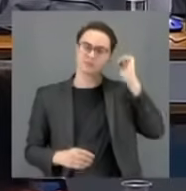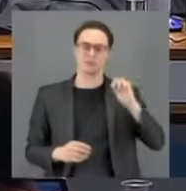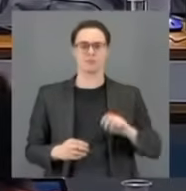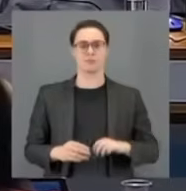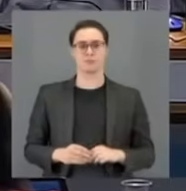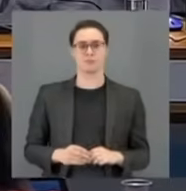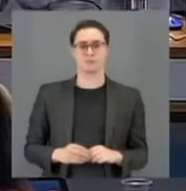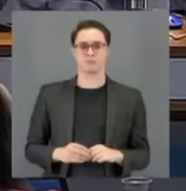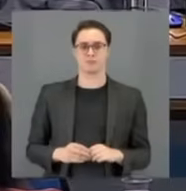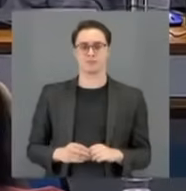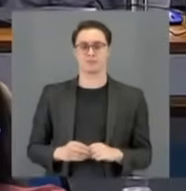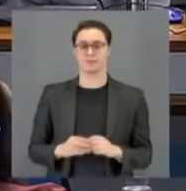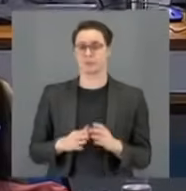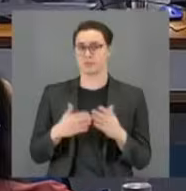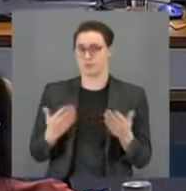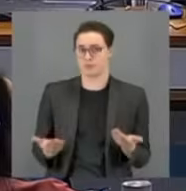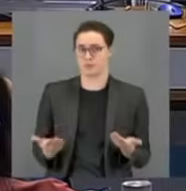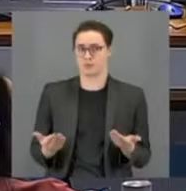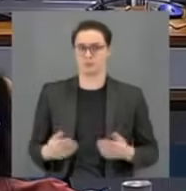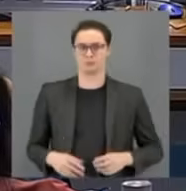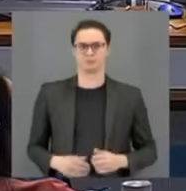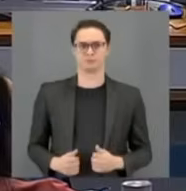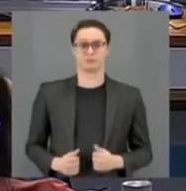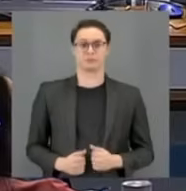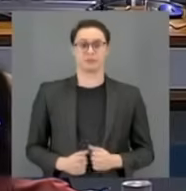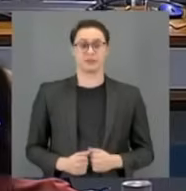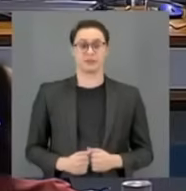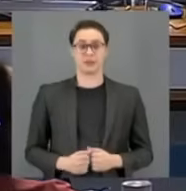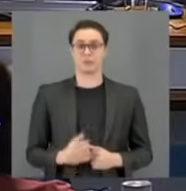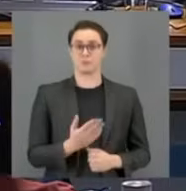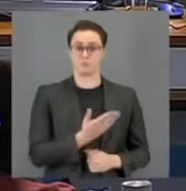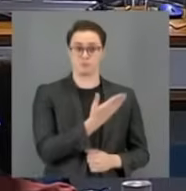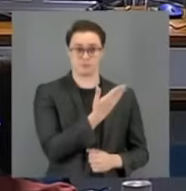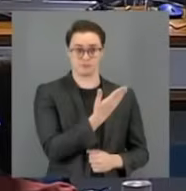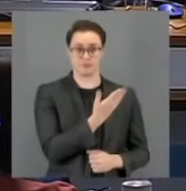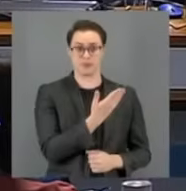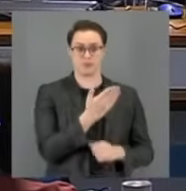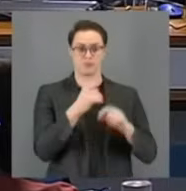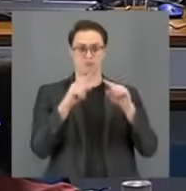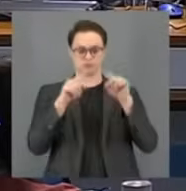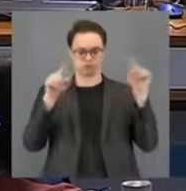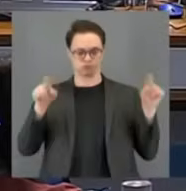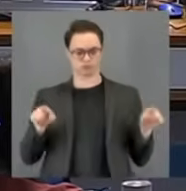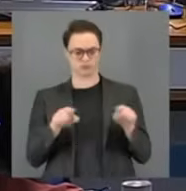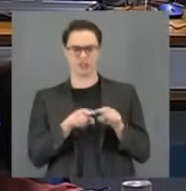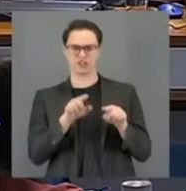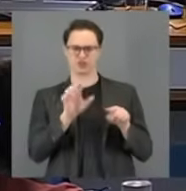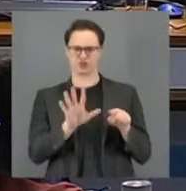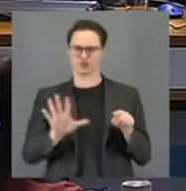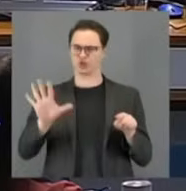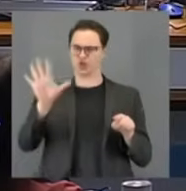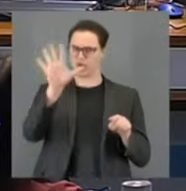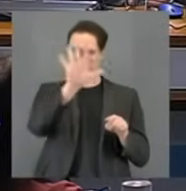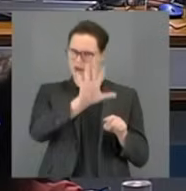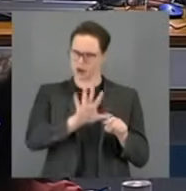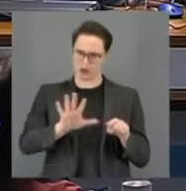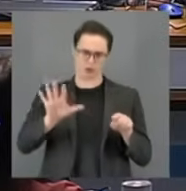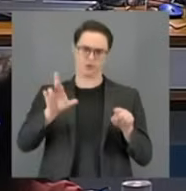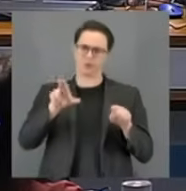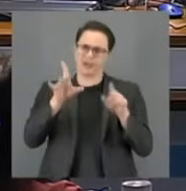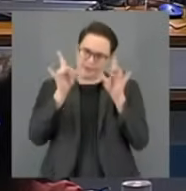Então, essa é um panorama geral, tá? Porque isso é muito maior, é muito mais